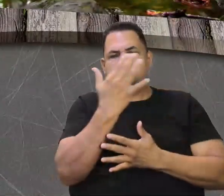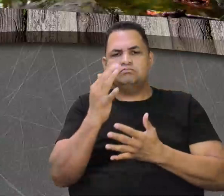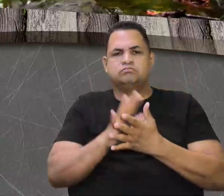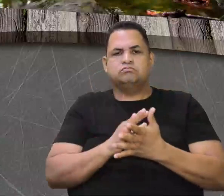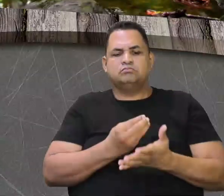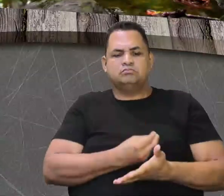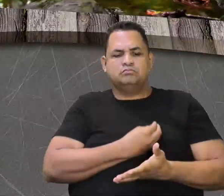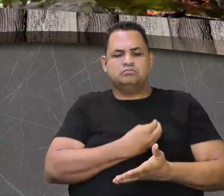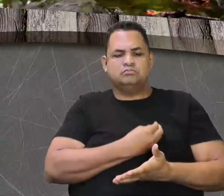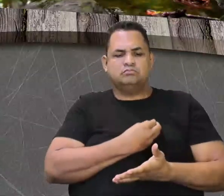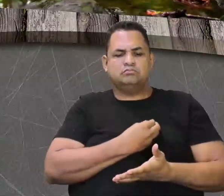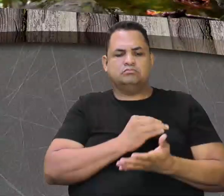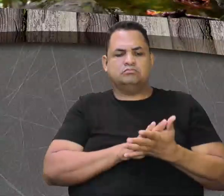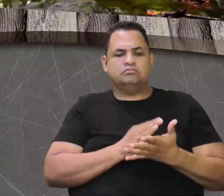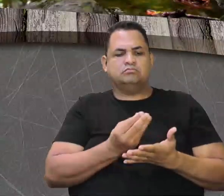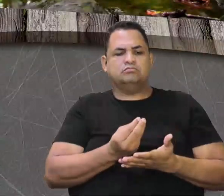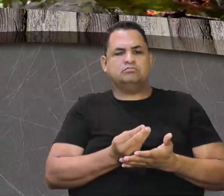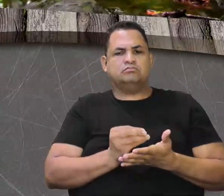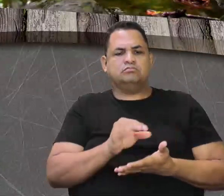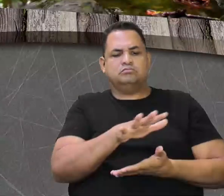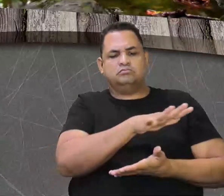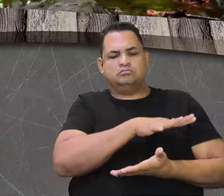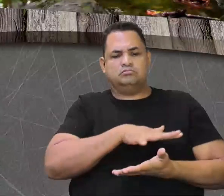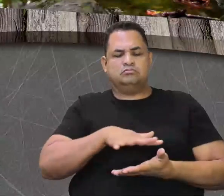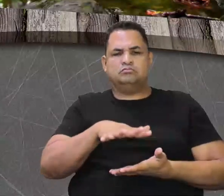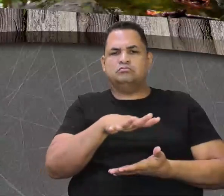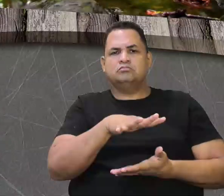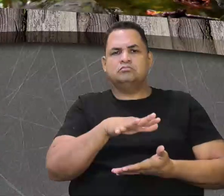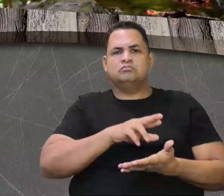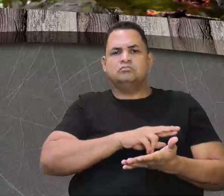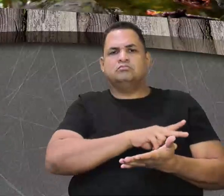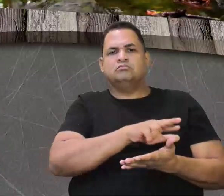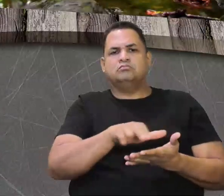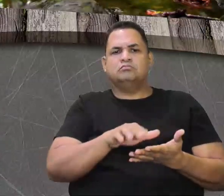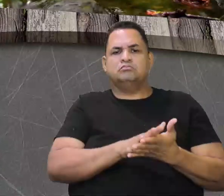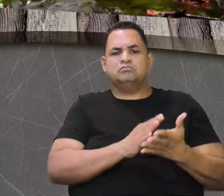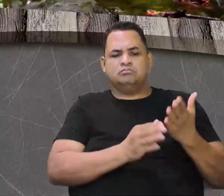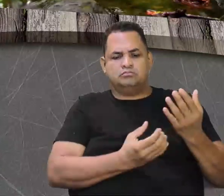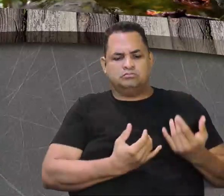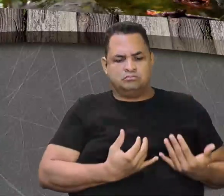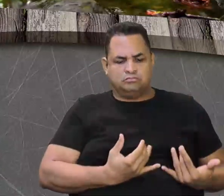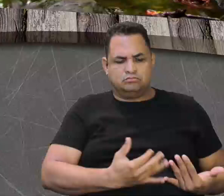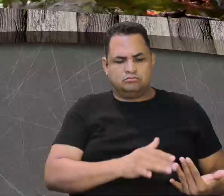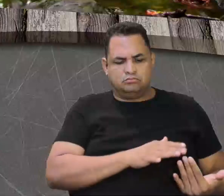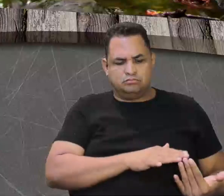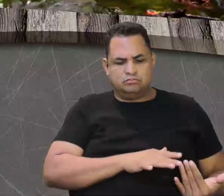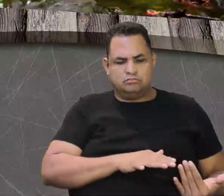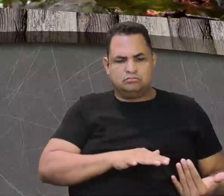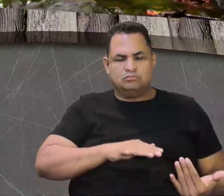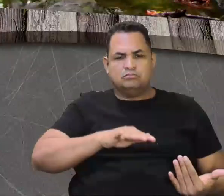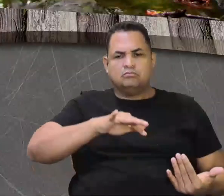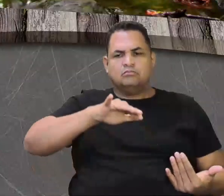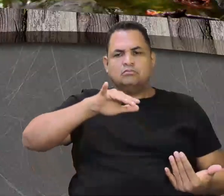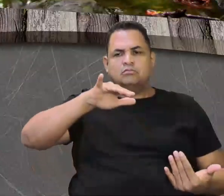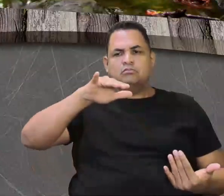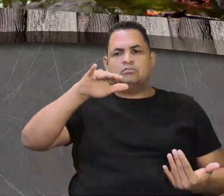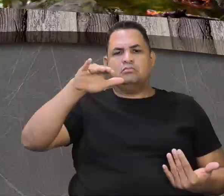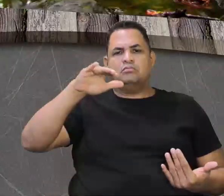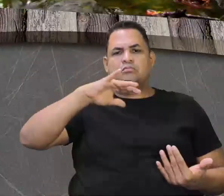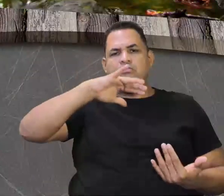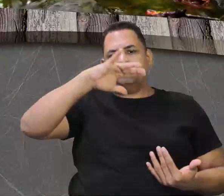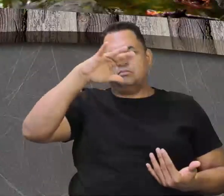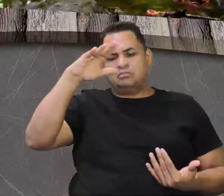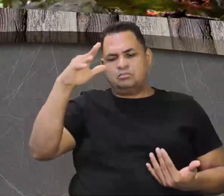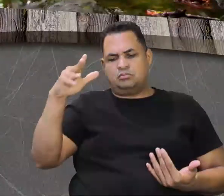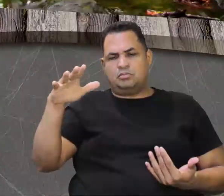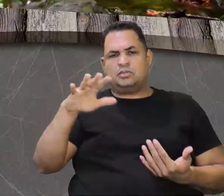A biodiversidade toda naquele local, desde a vegetação rasteira, da